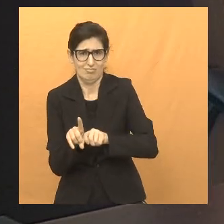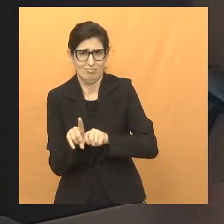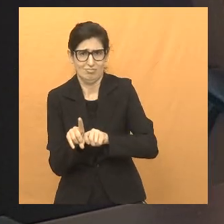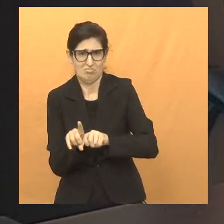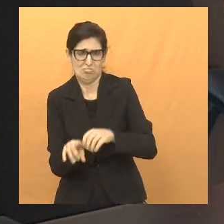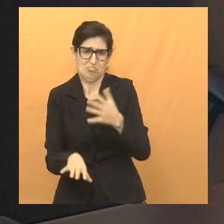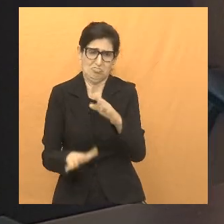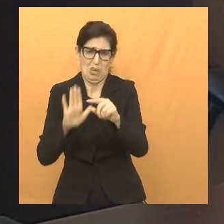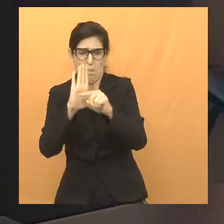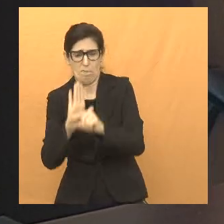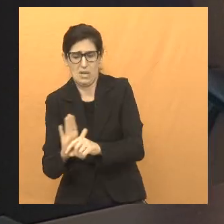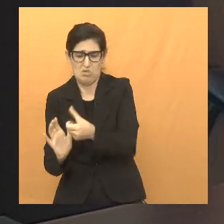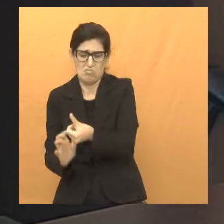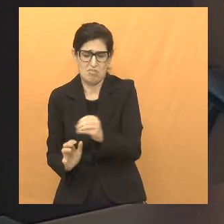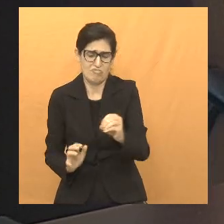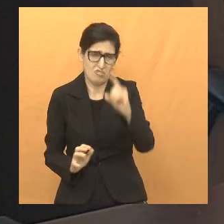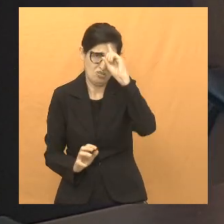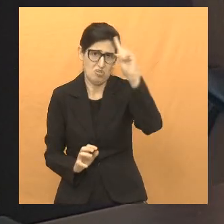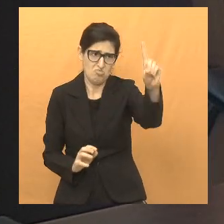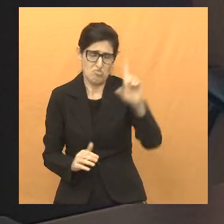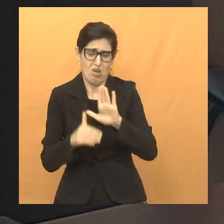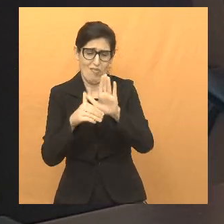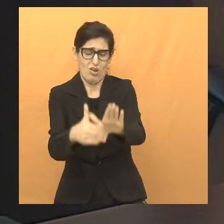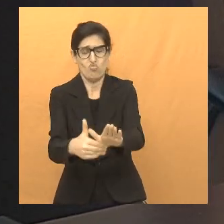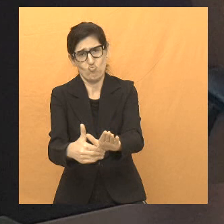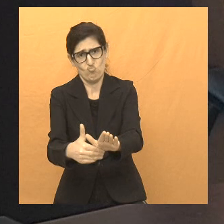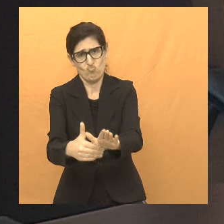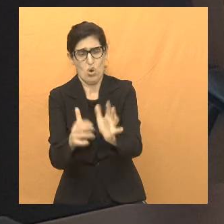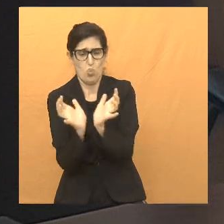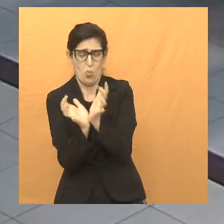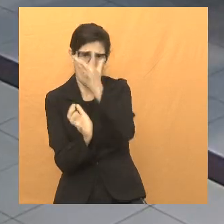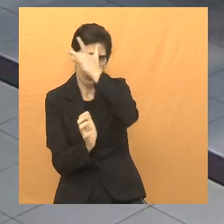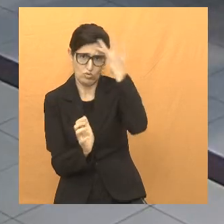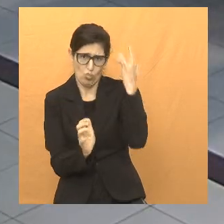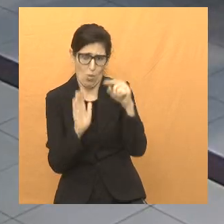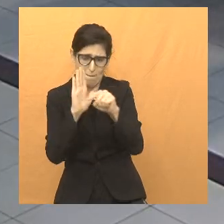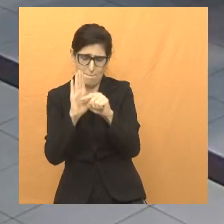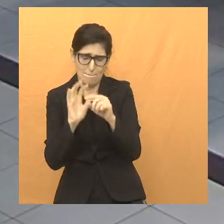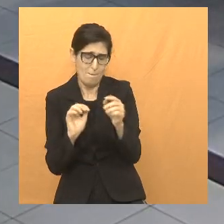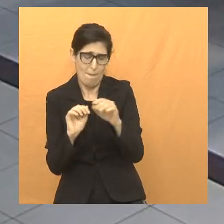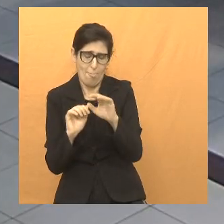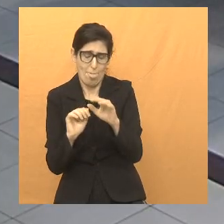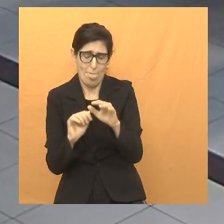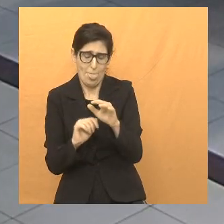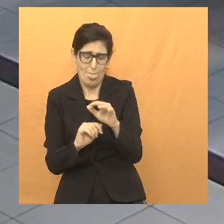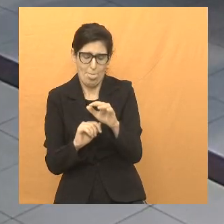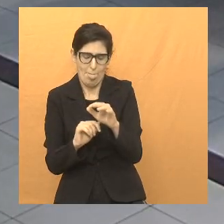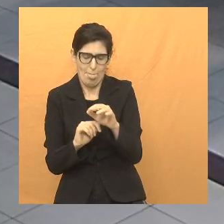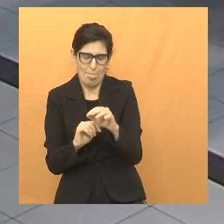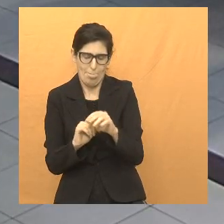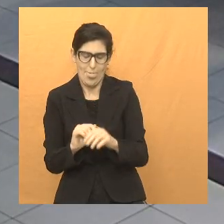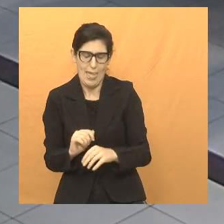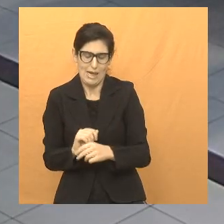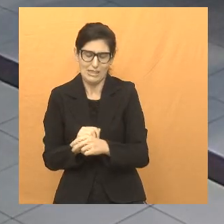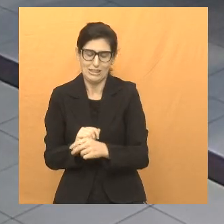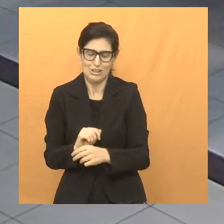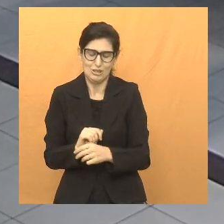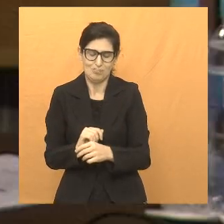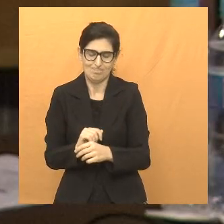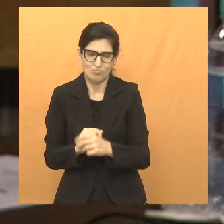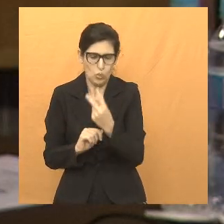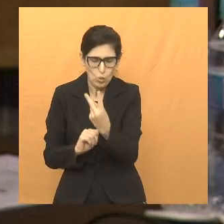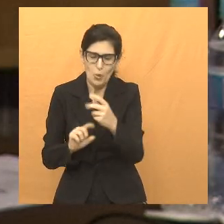possa sobre a questão do fluxo e demanda. Sim. Principalmente a participação. Acho que muito apropriado. Por que a